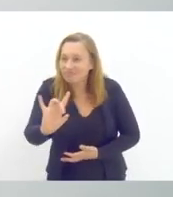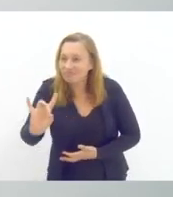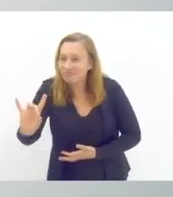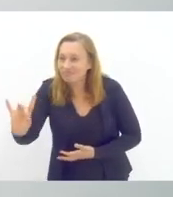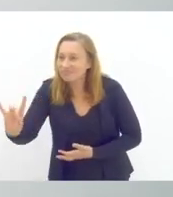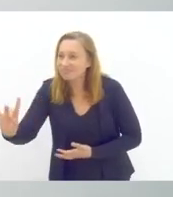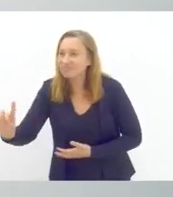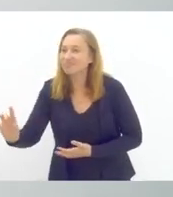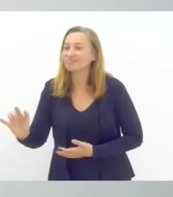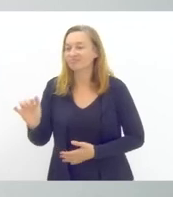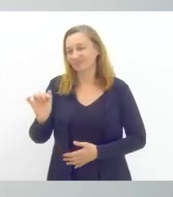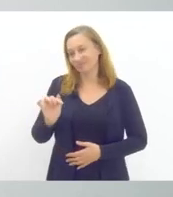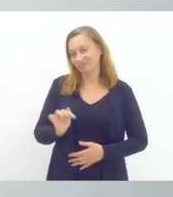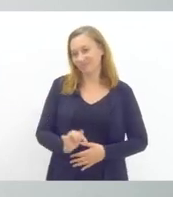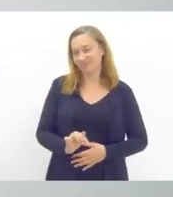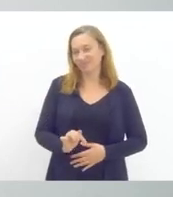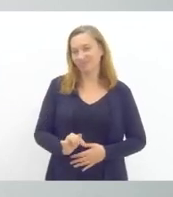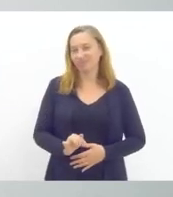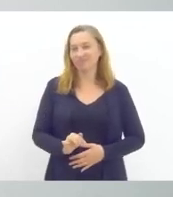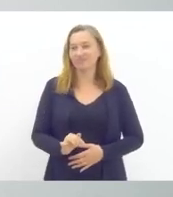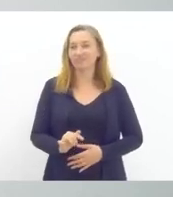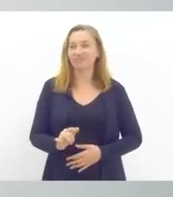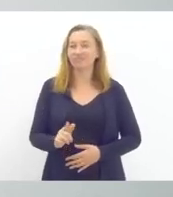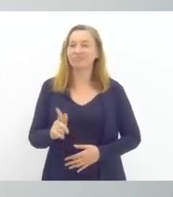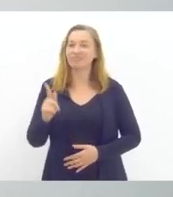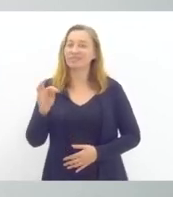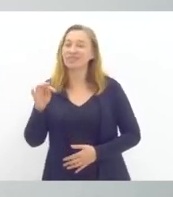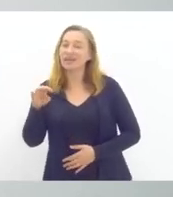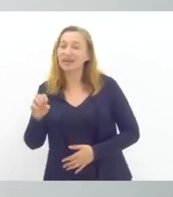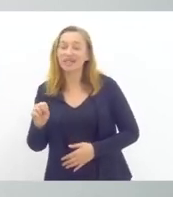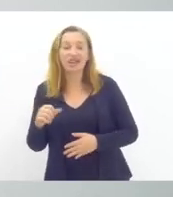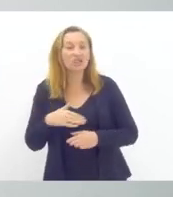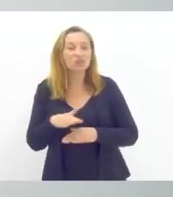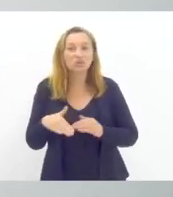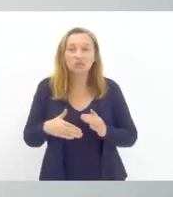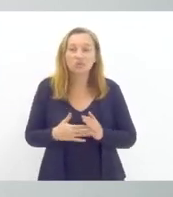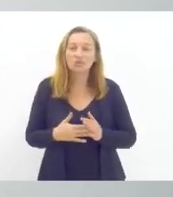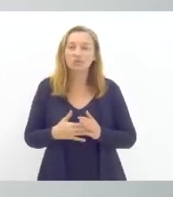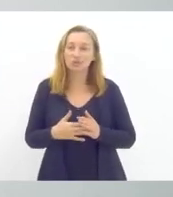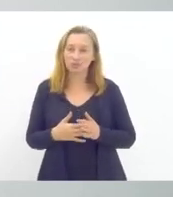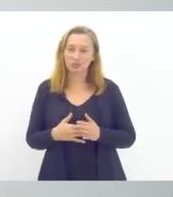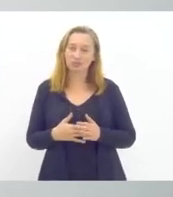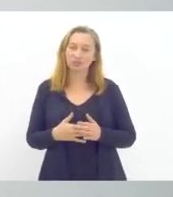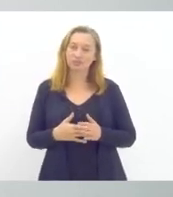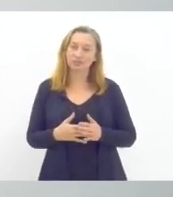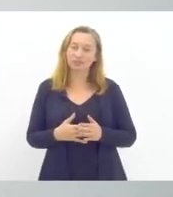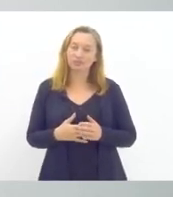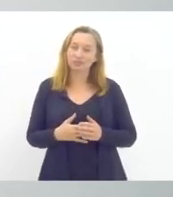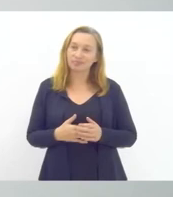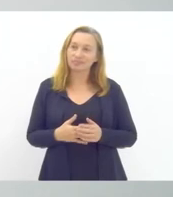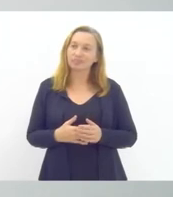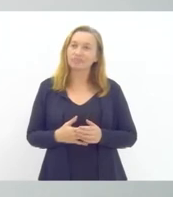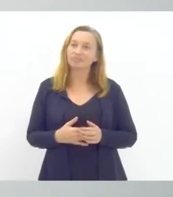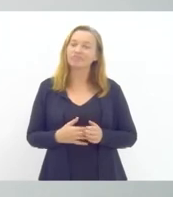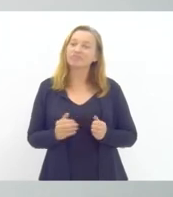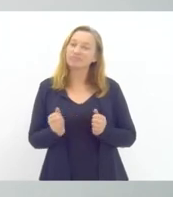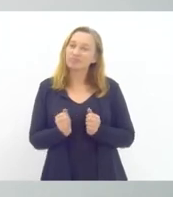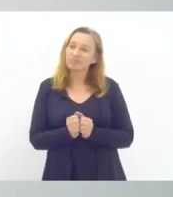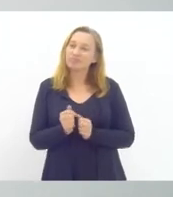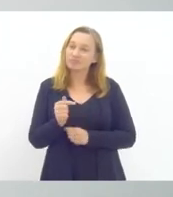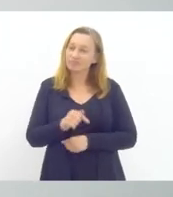aqui as galegas a todos que estiveram né já passaram tem gente que foi